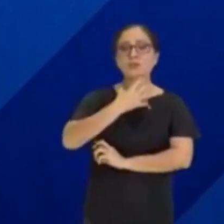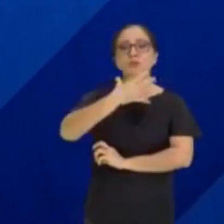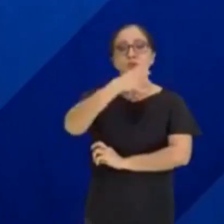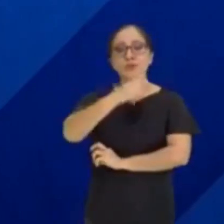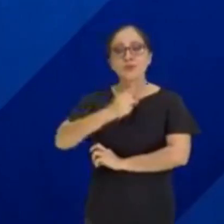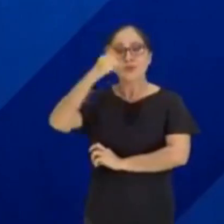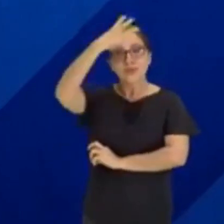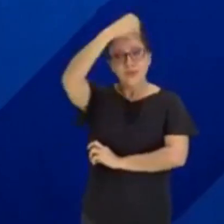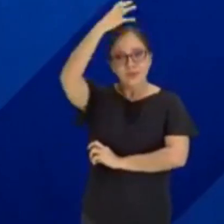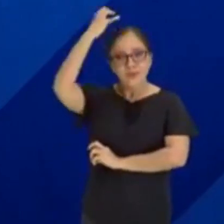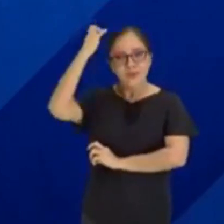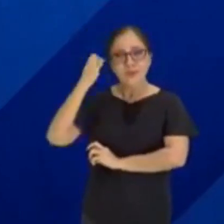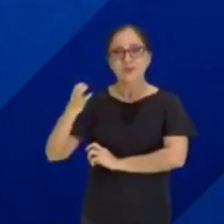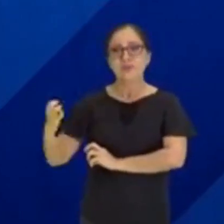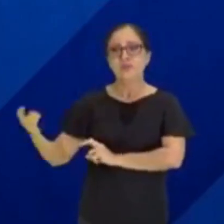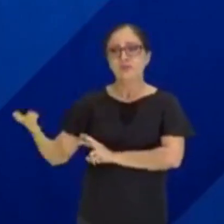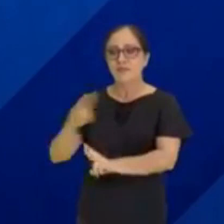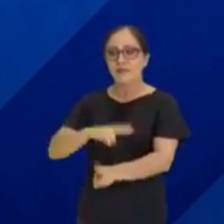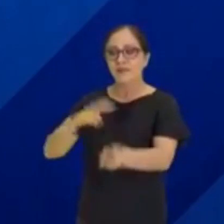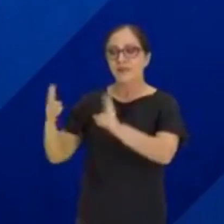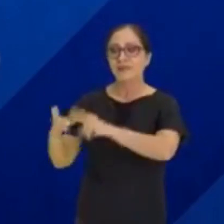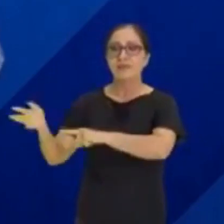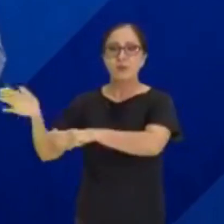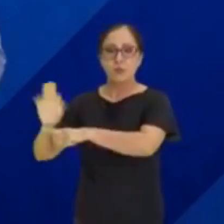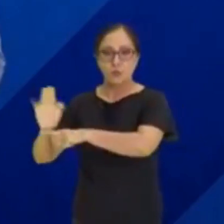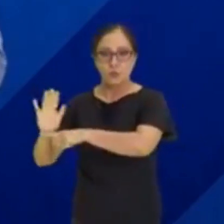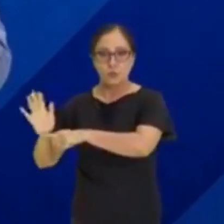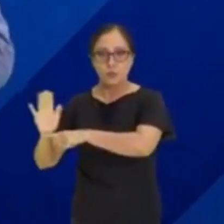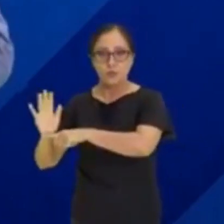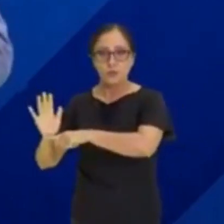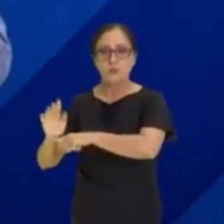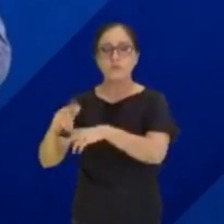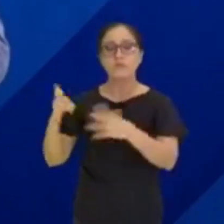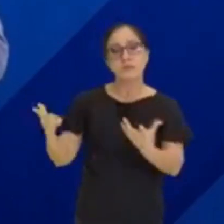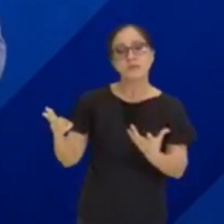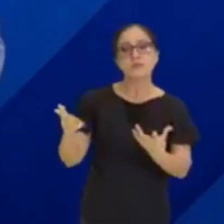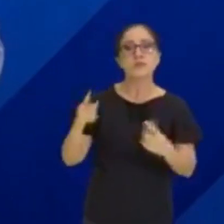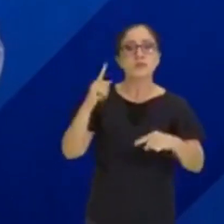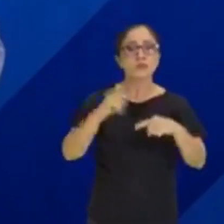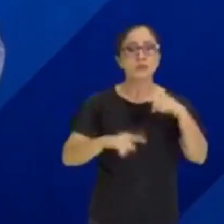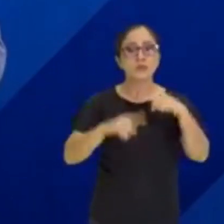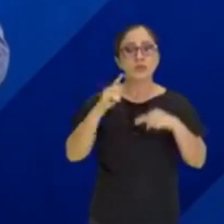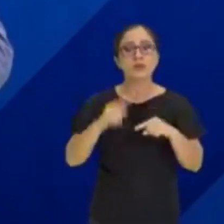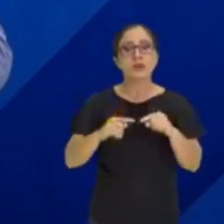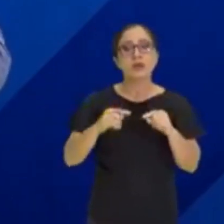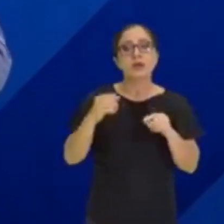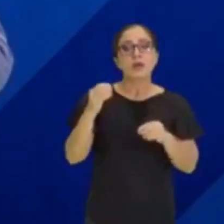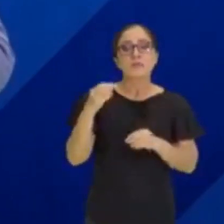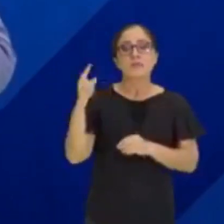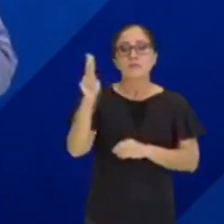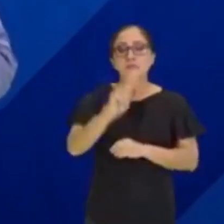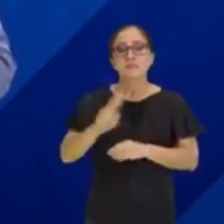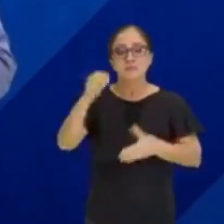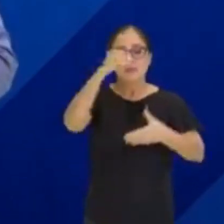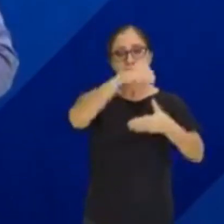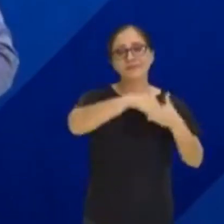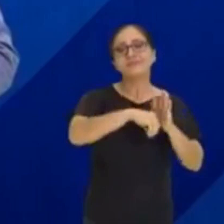canção com esse filme. Esse é um recurso utilizado também muito nos textos, é o recurso chamado